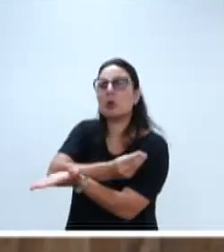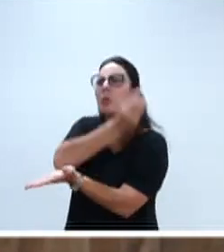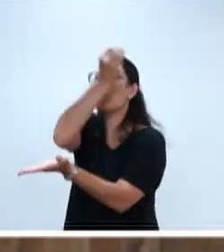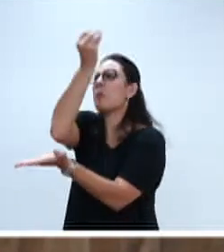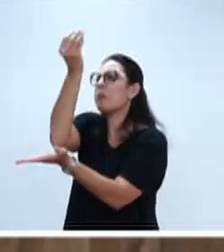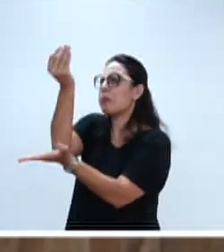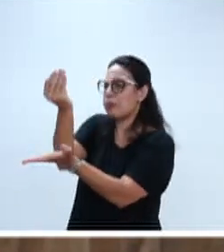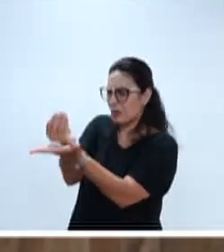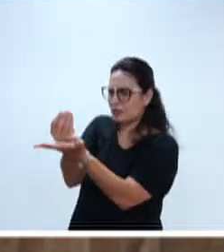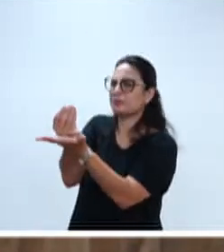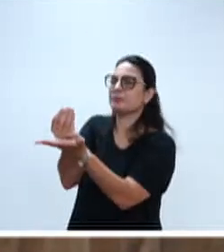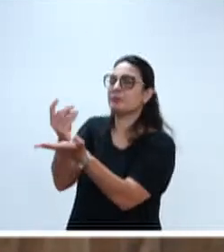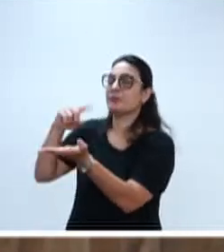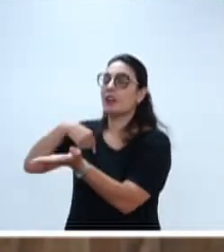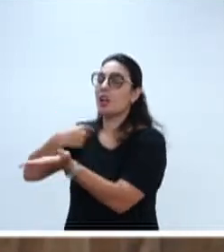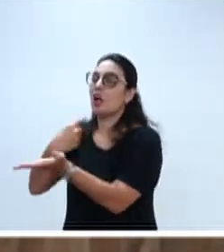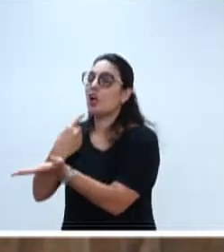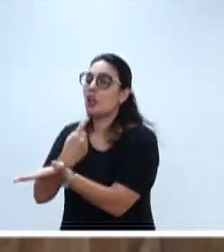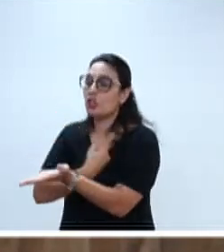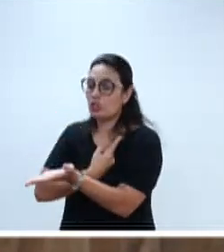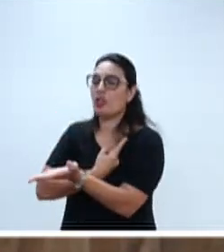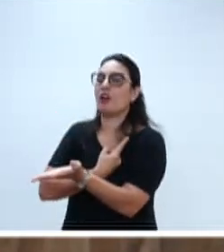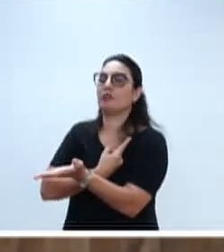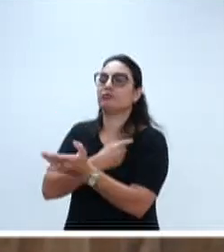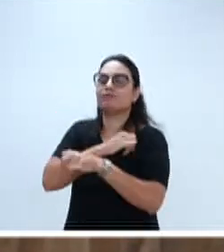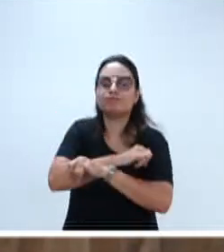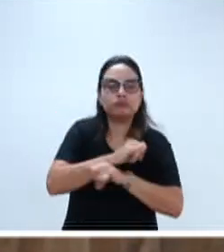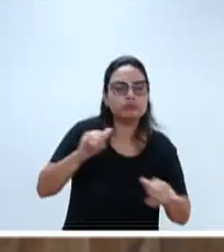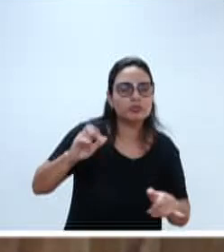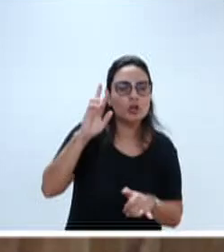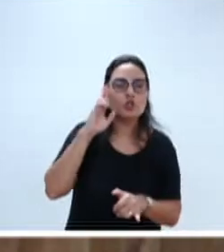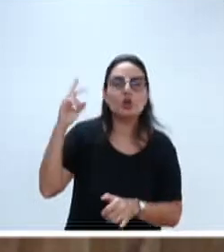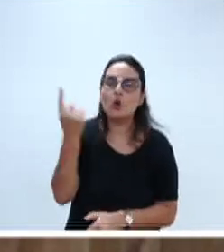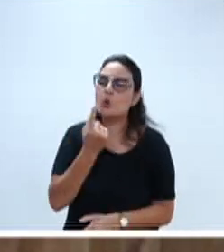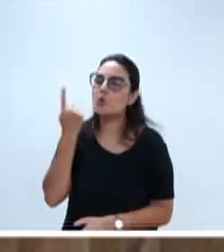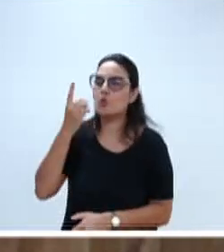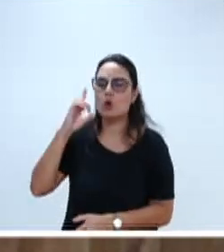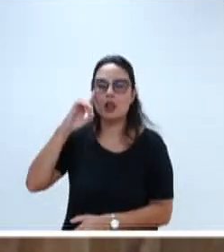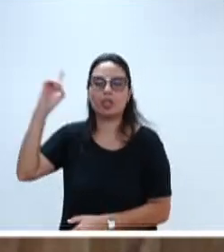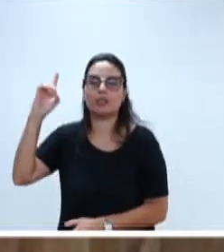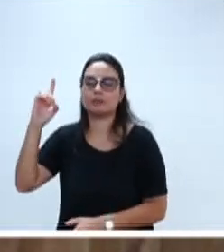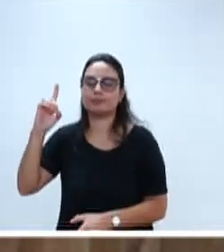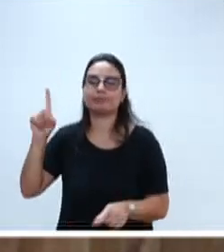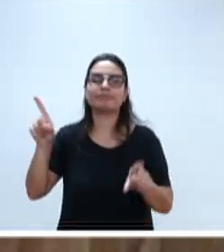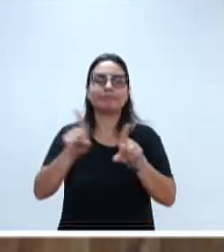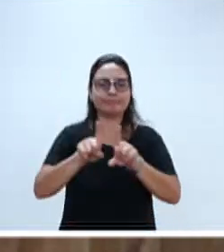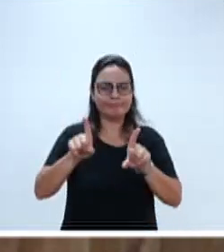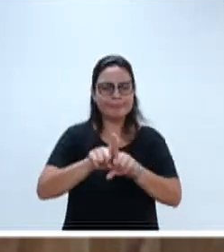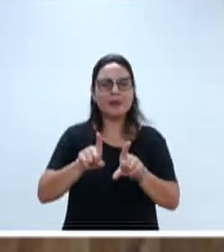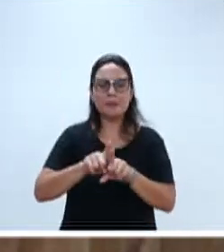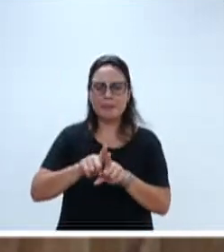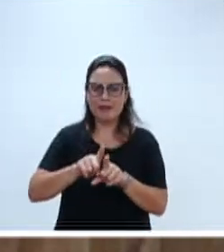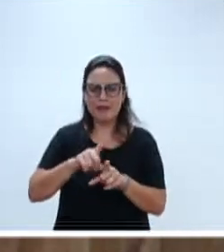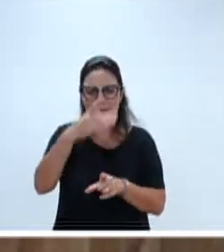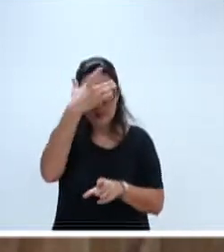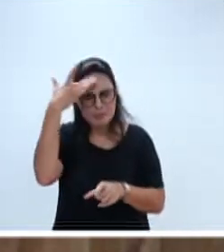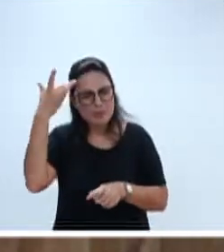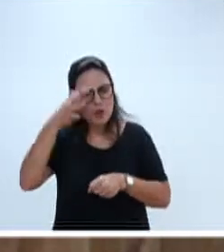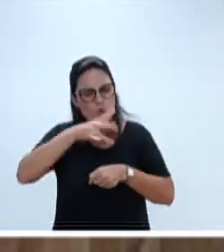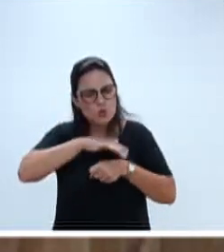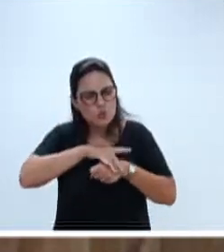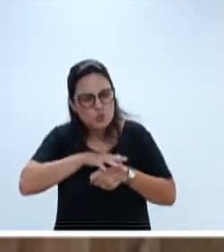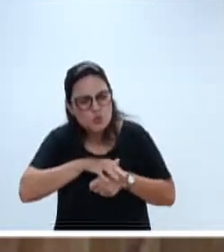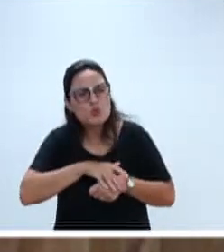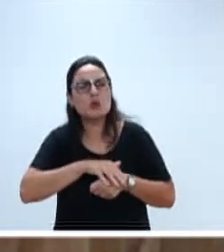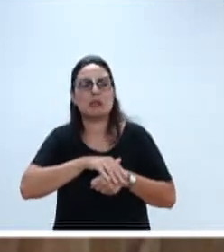e declaramos que só o Senhor é Deus. Senhor, colocamos também a vida do Reginaldo nas tuas mãos, a Ângela,